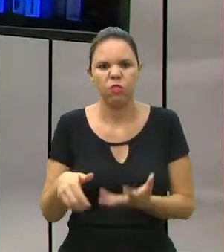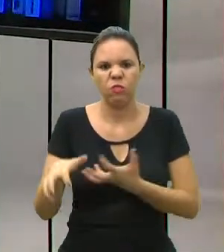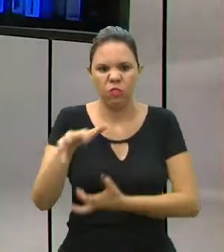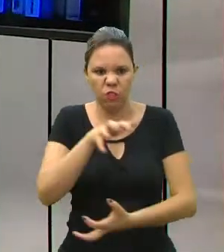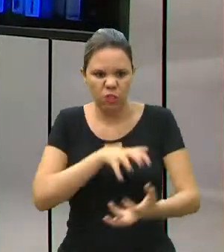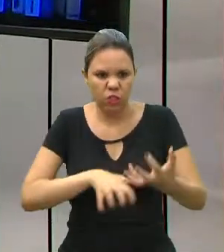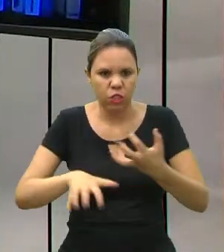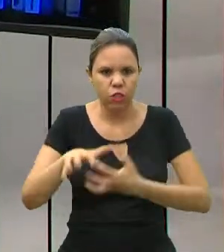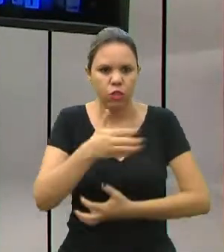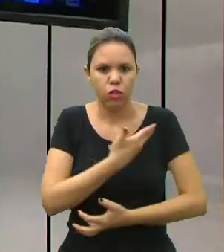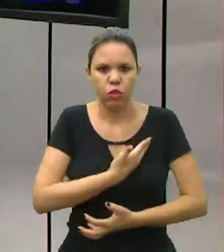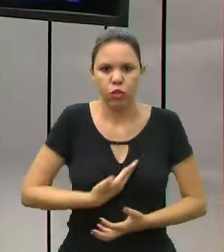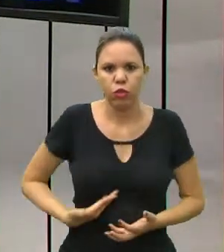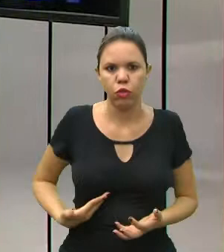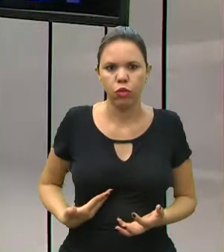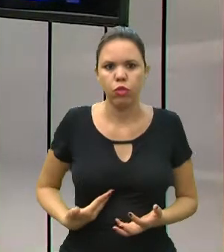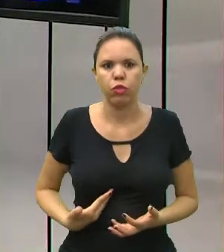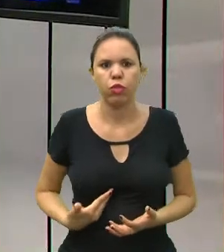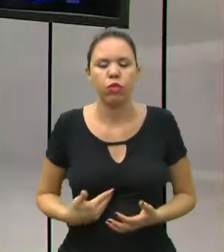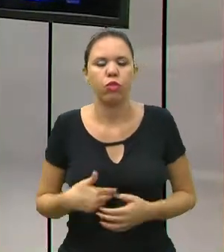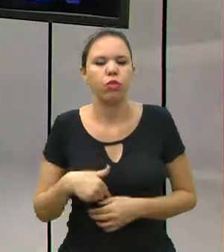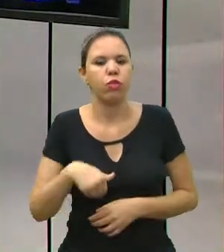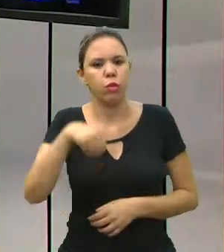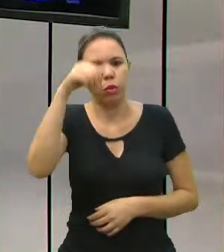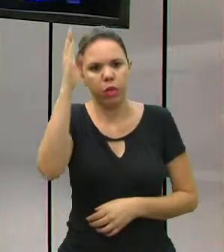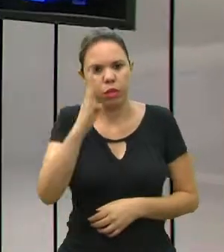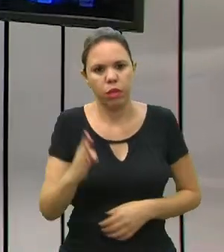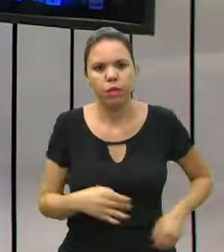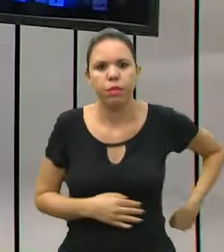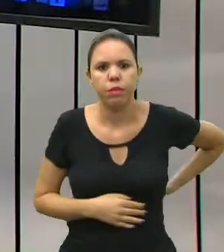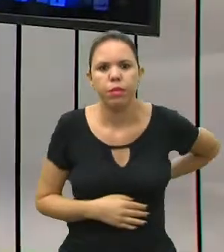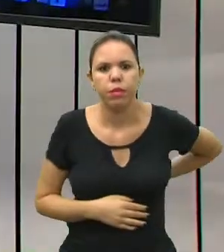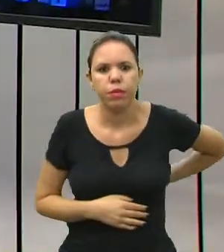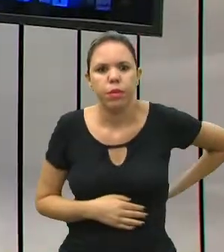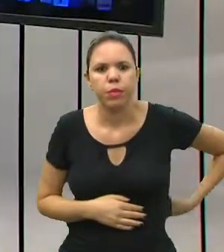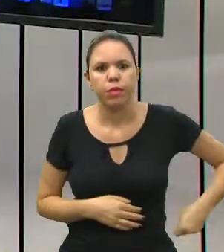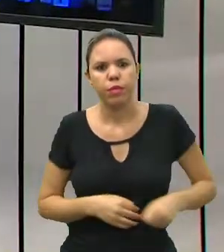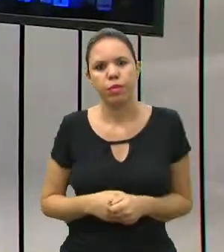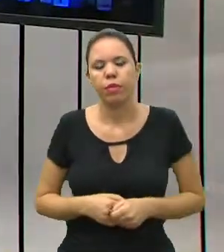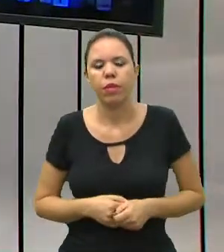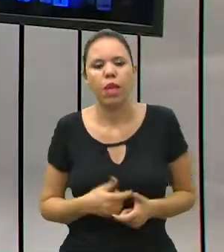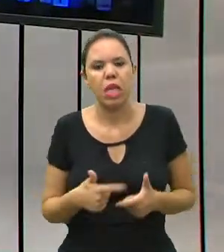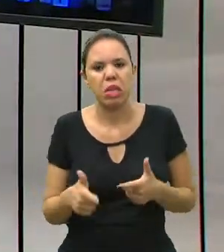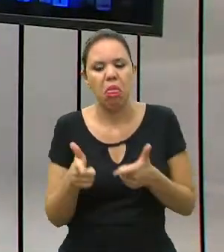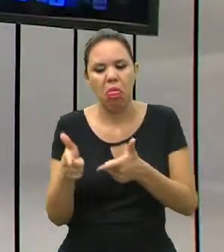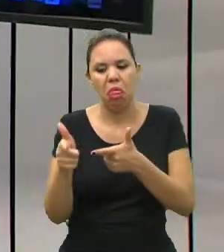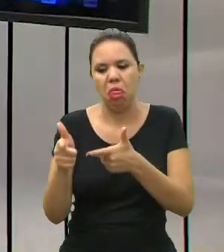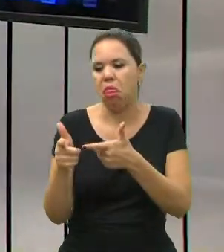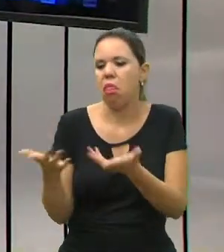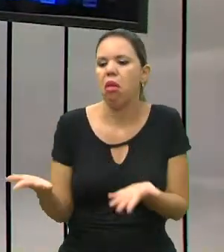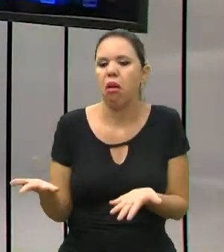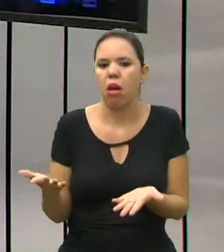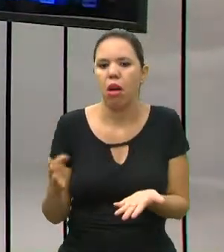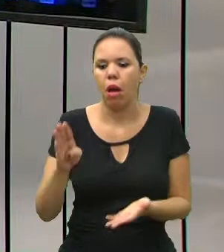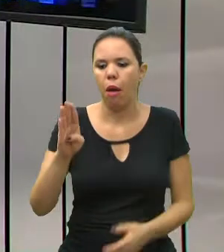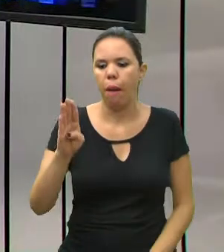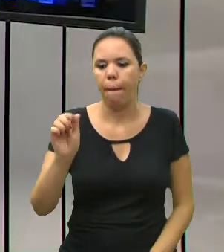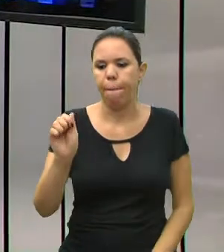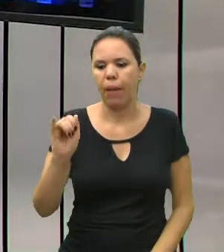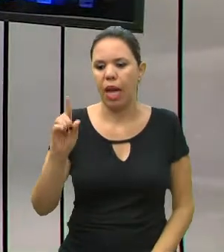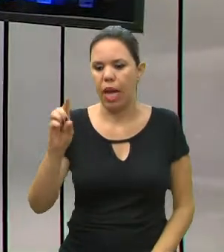esse conflito entre governos norte-americano e brasileiro, que essa ameaça do Joe